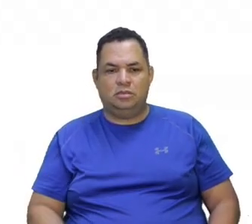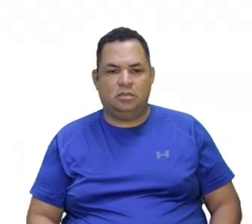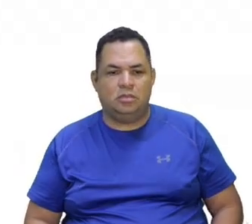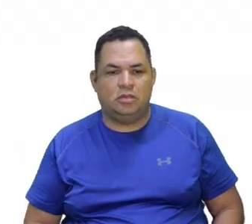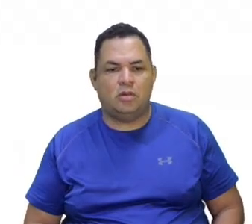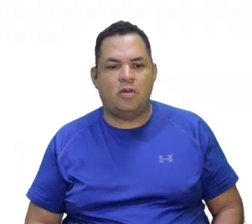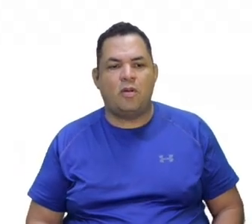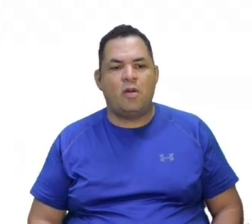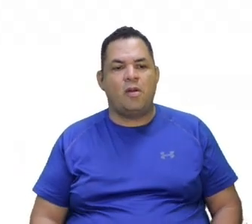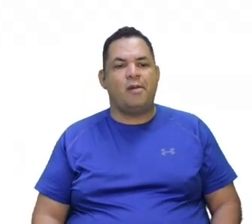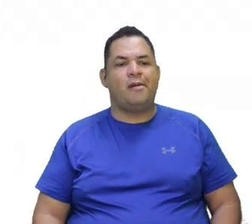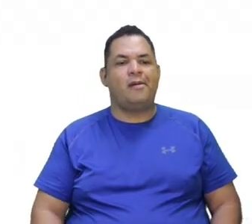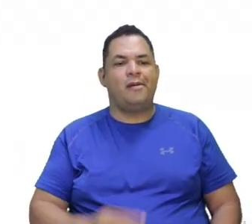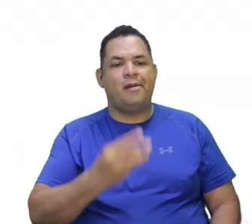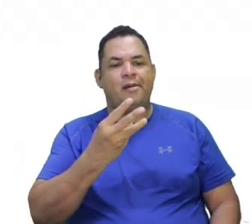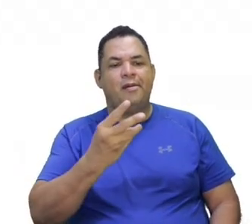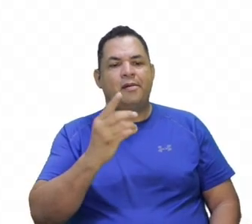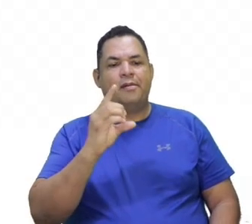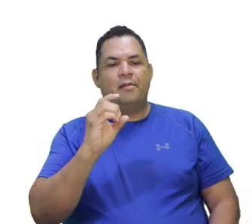aí eu preenchi lá